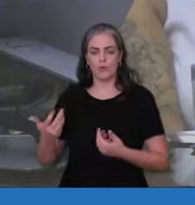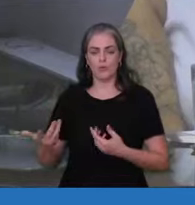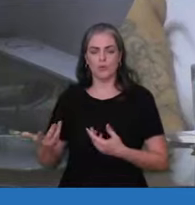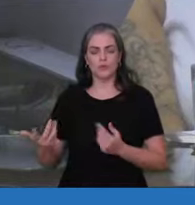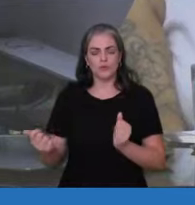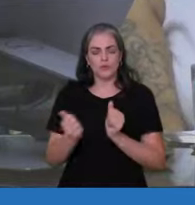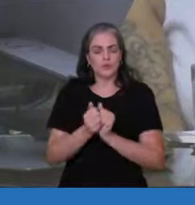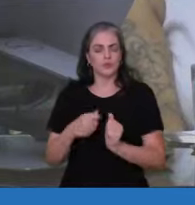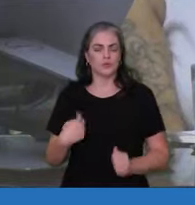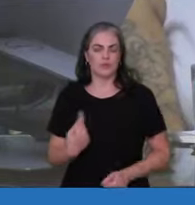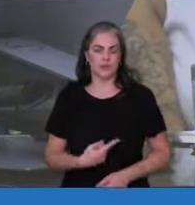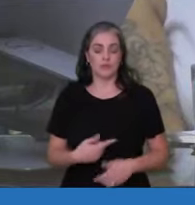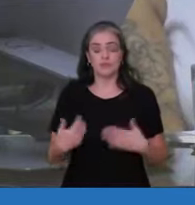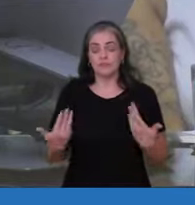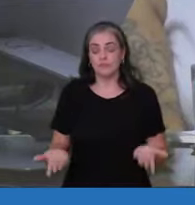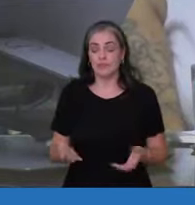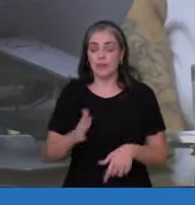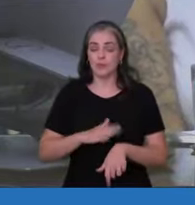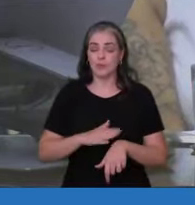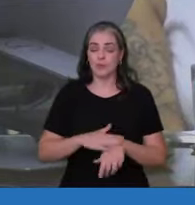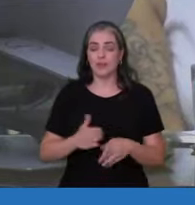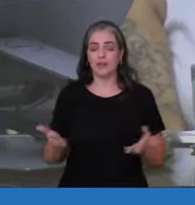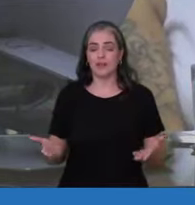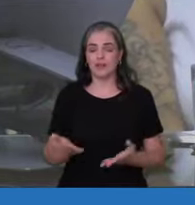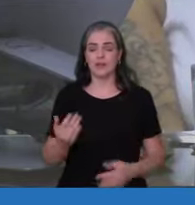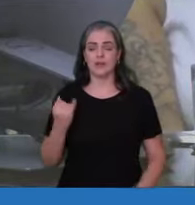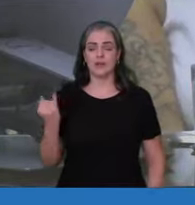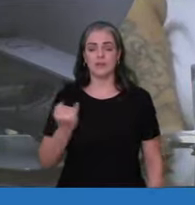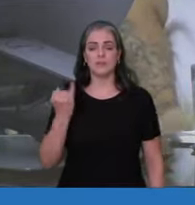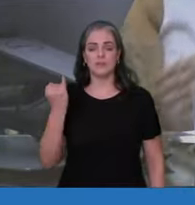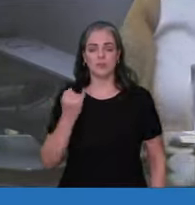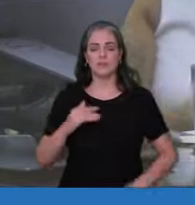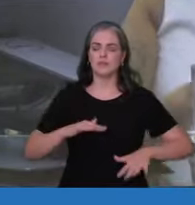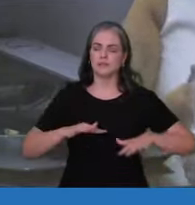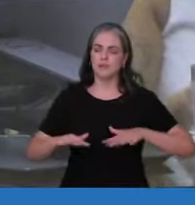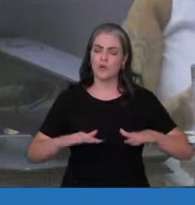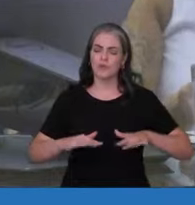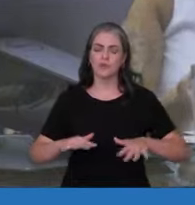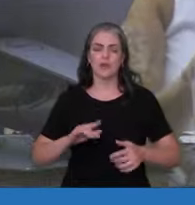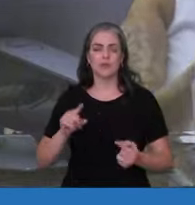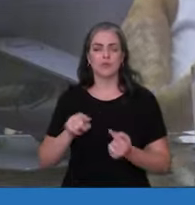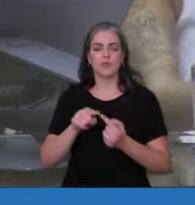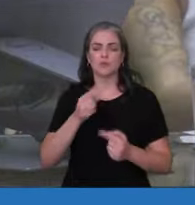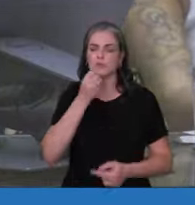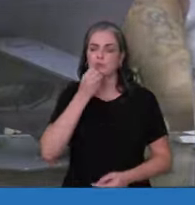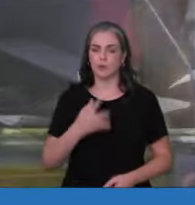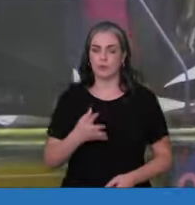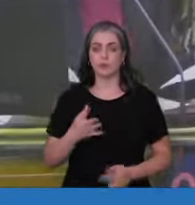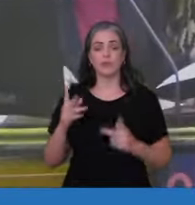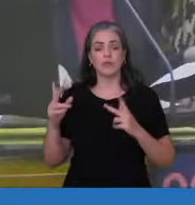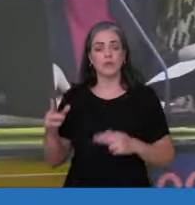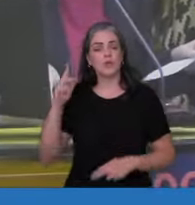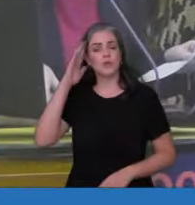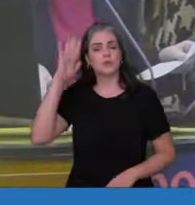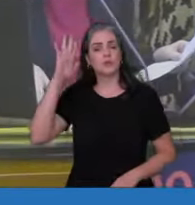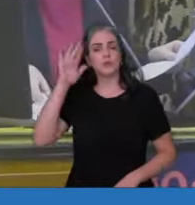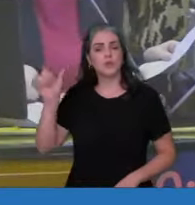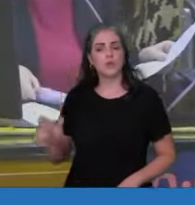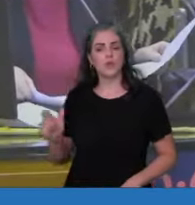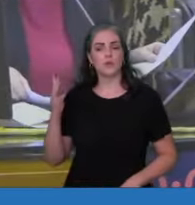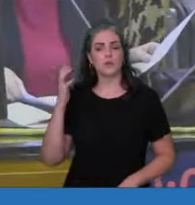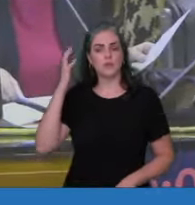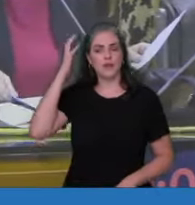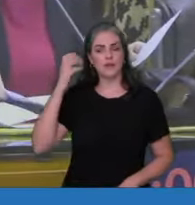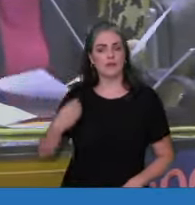que nos mobilizemos pelo bom, pelo melhor, que eram os sonhos de Marielle e a sua própria